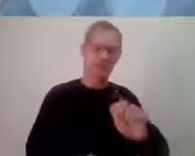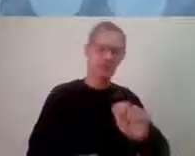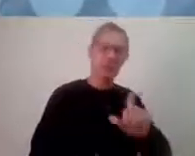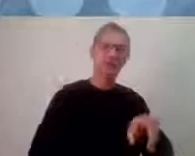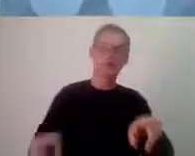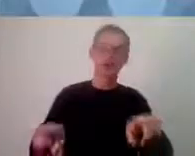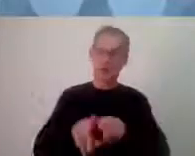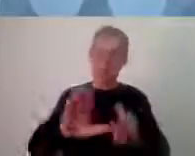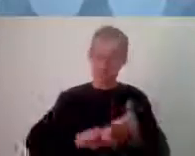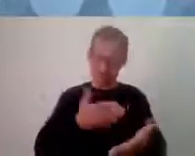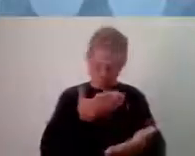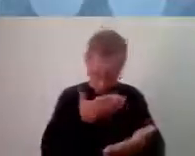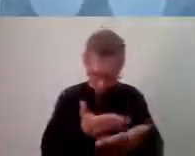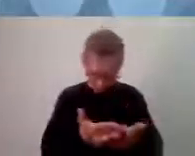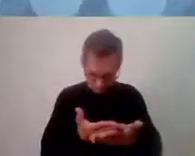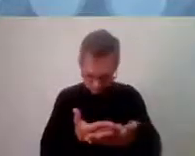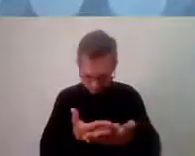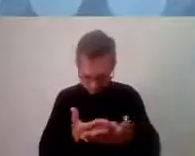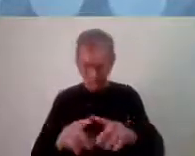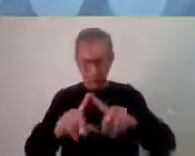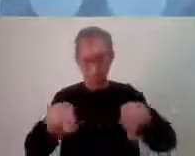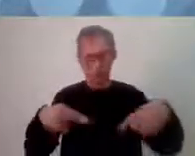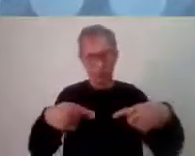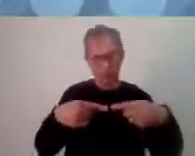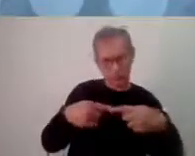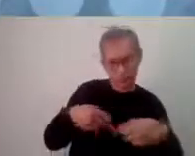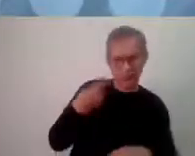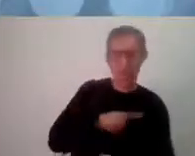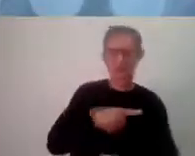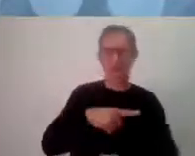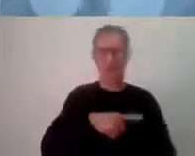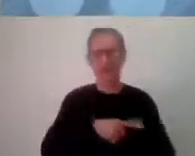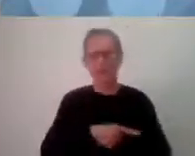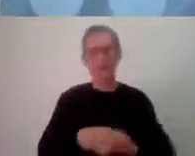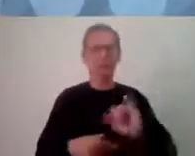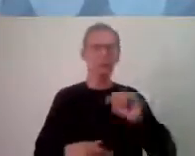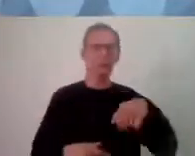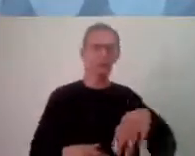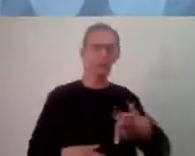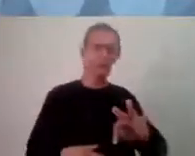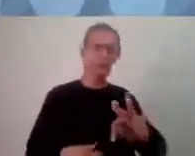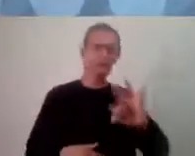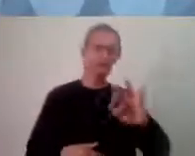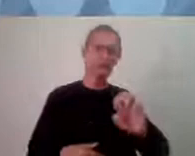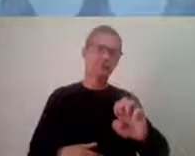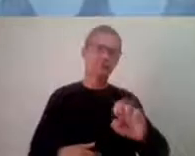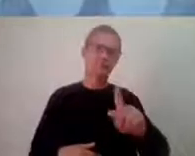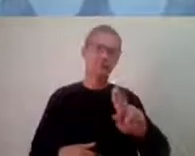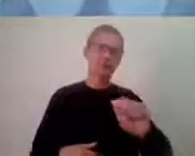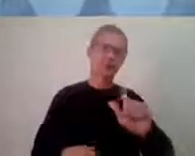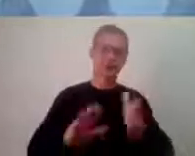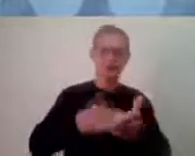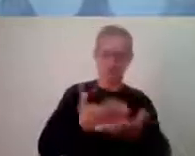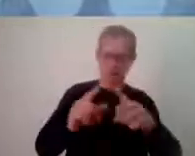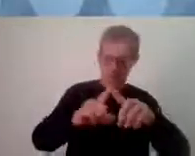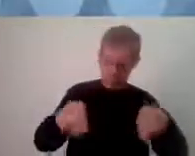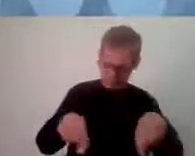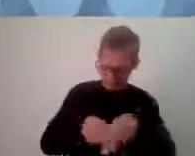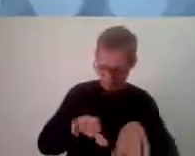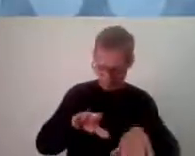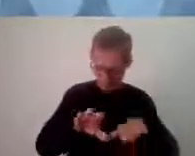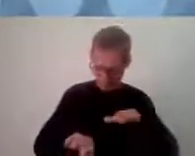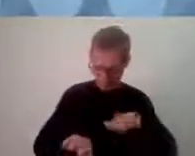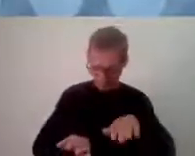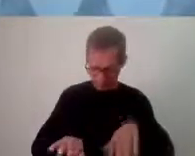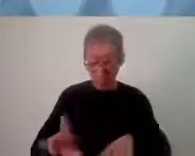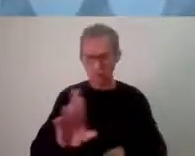ser interpretadas como sendo uma área. Então, a gente pode ter lá uma integral e eu posso interpretá-la como uma área. Mas talvez a